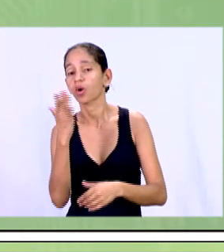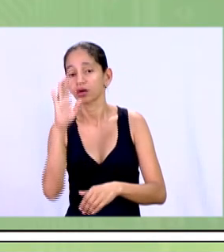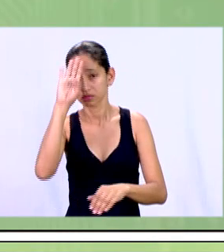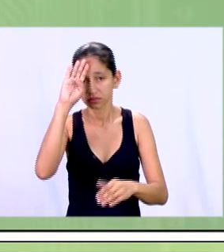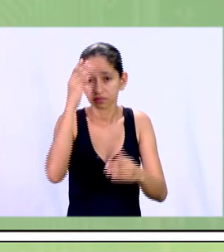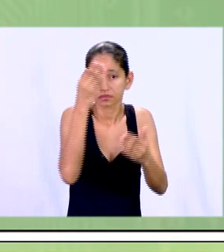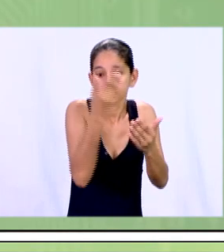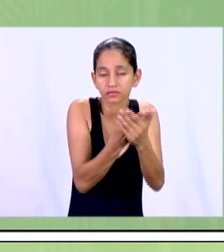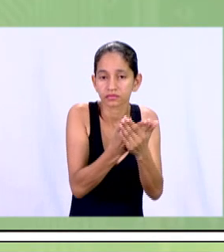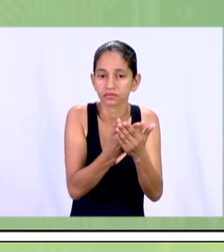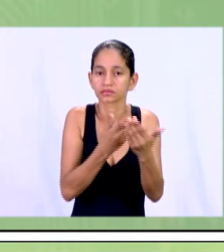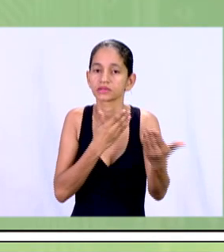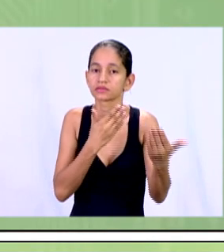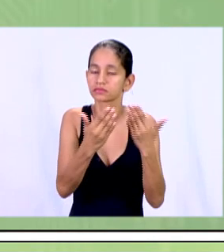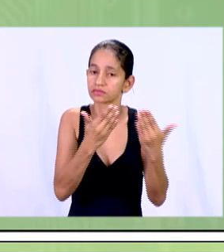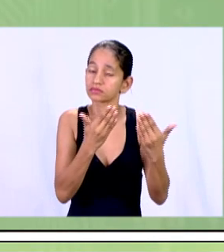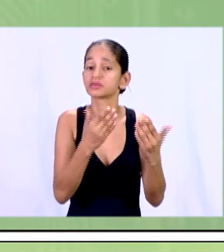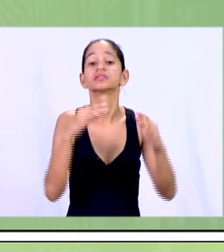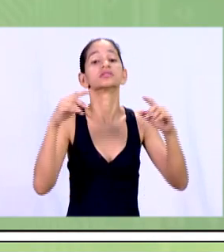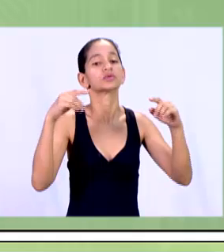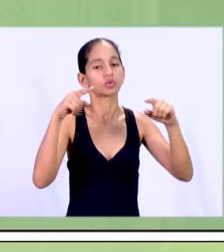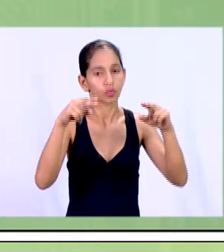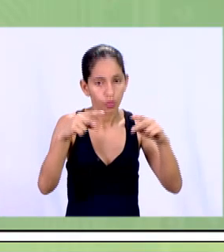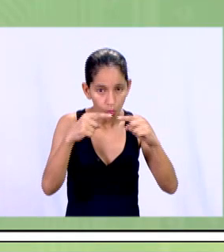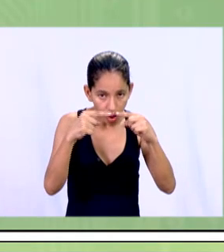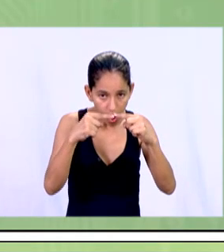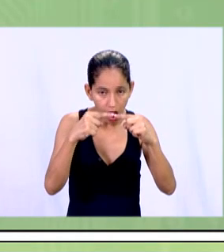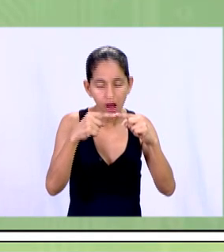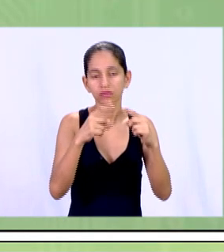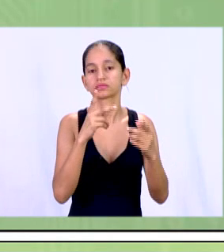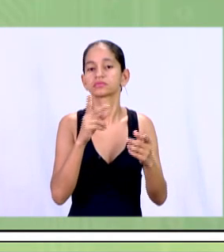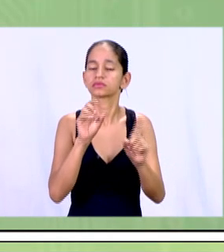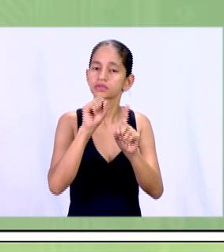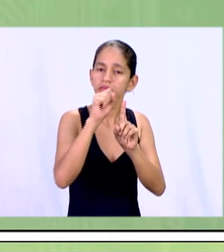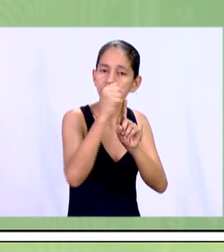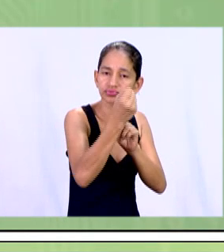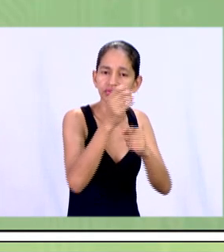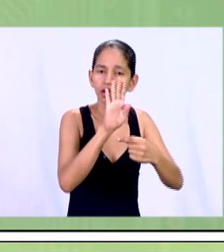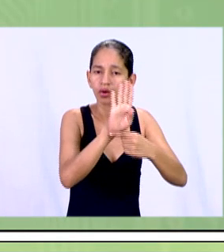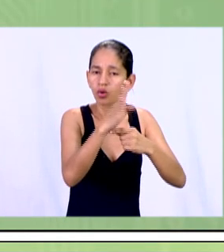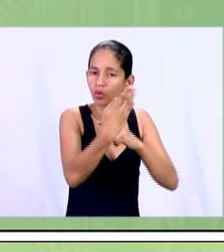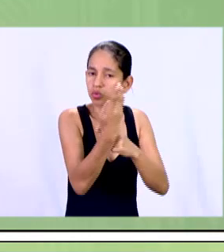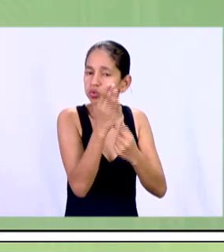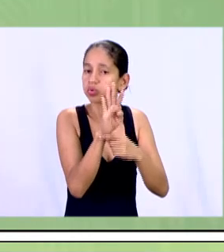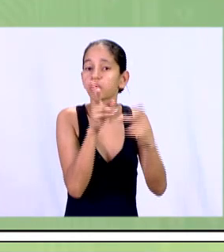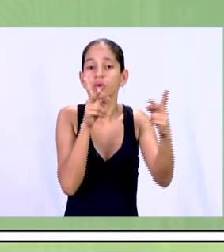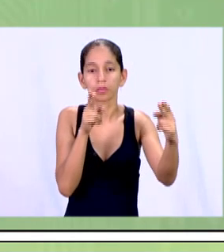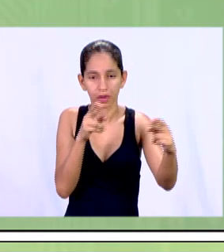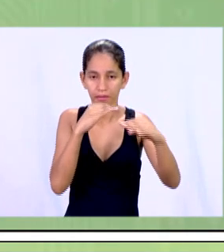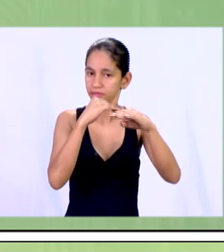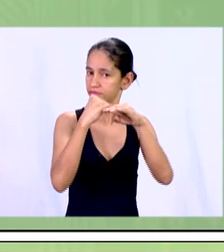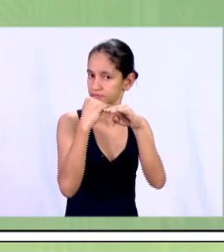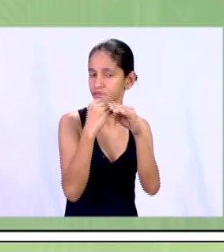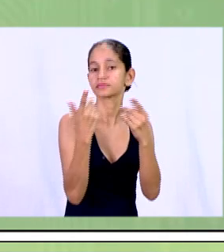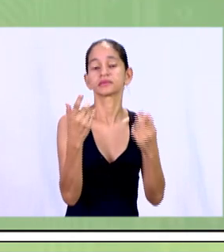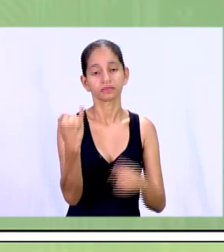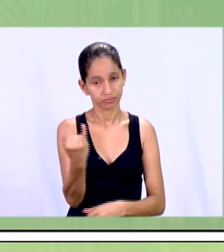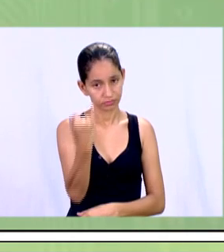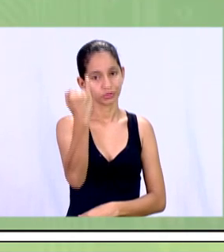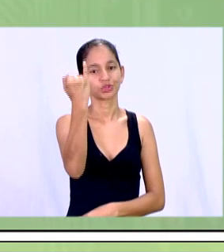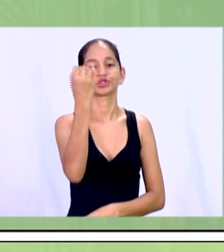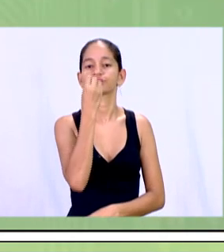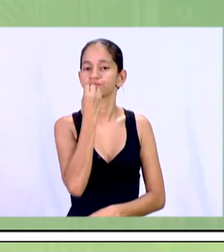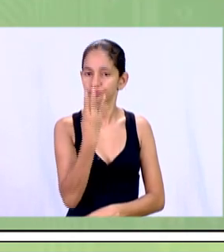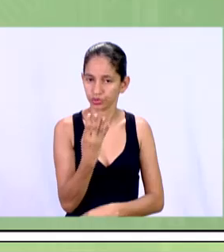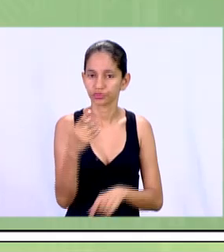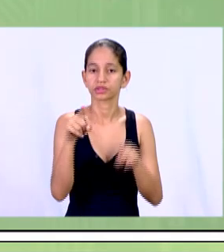confiança mútua e uma solidariedade. É importante também que seus colaboradores eles